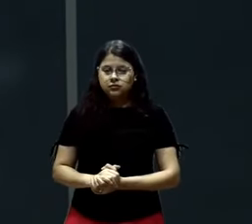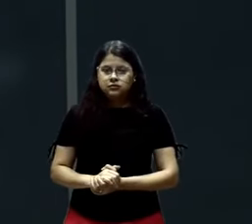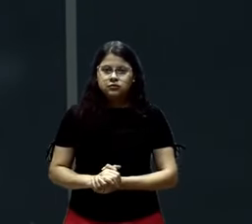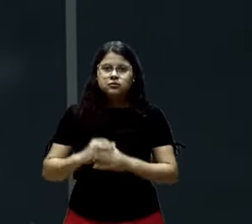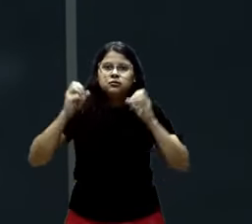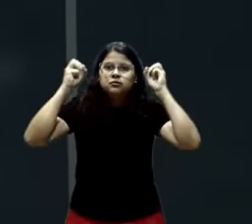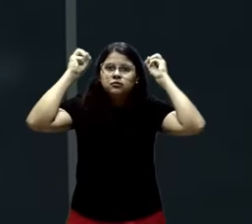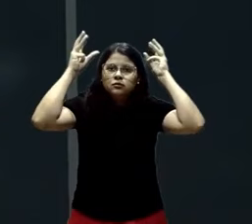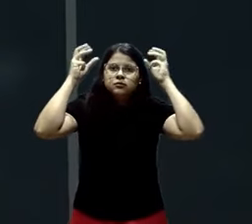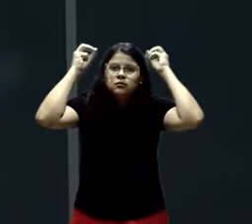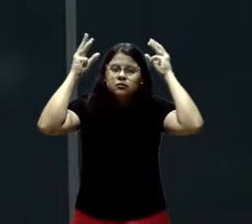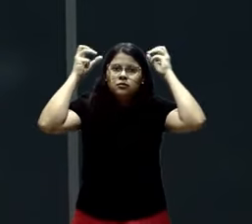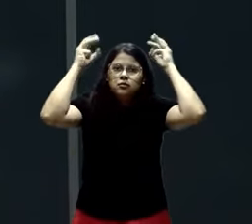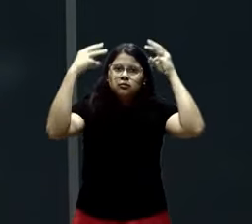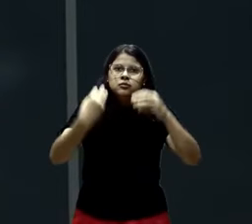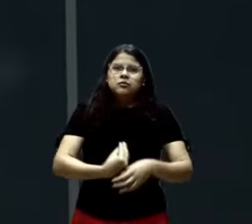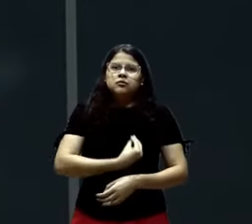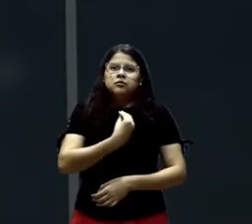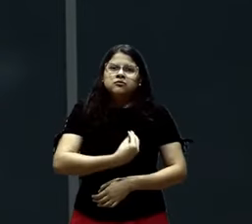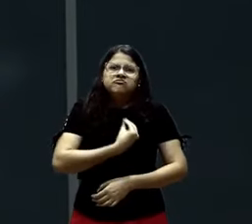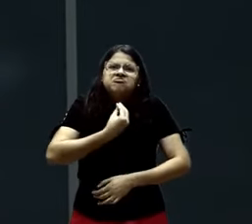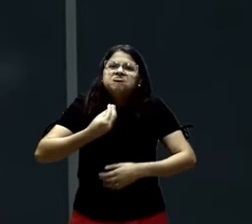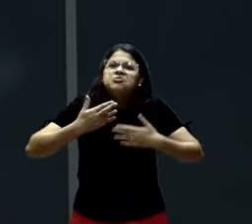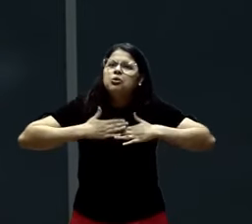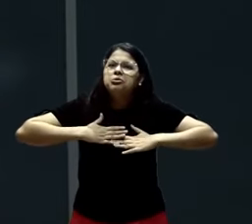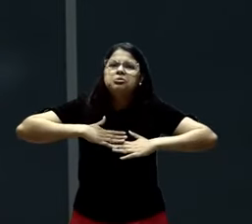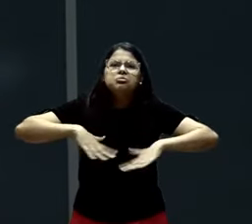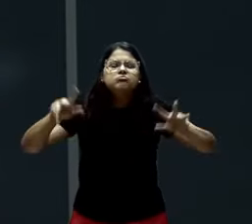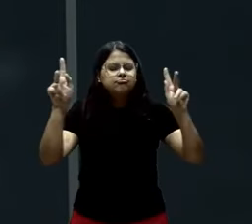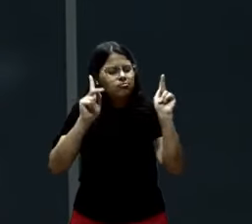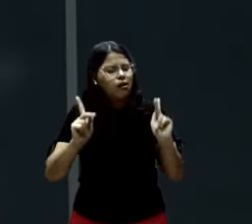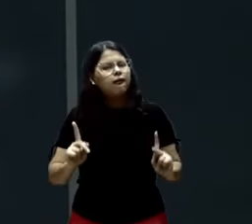estava vivendo um período tranquilo.